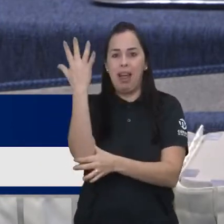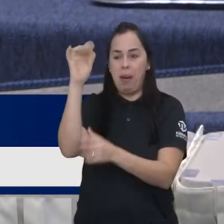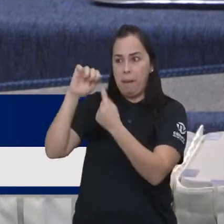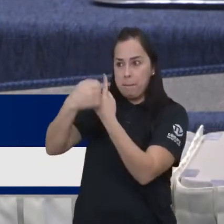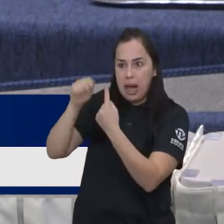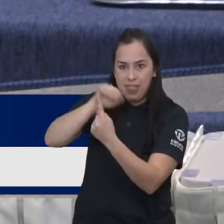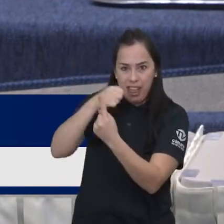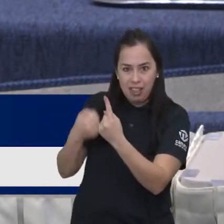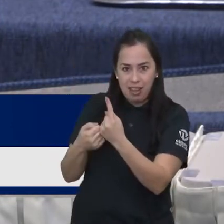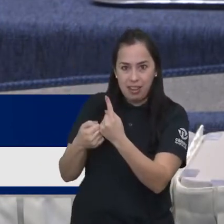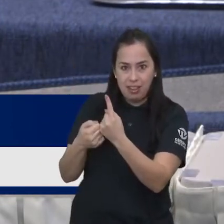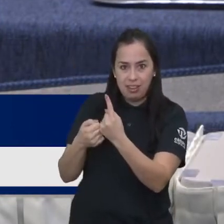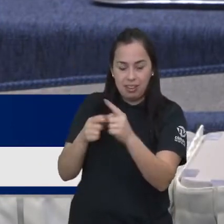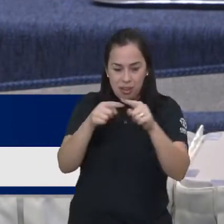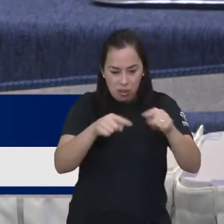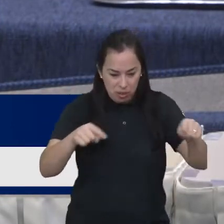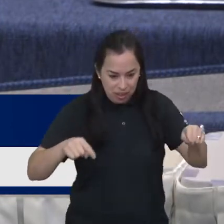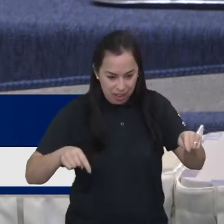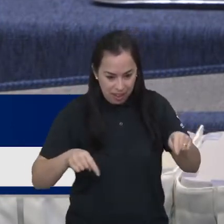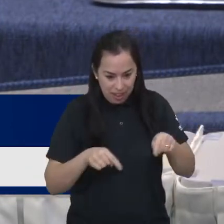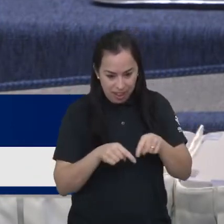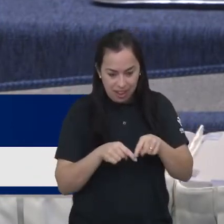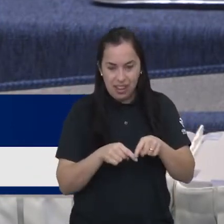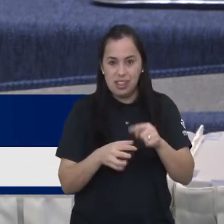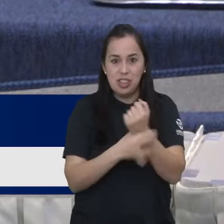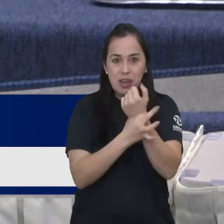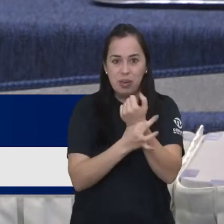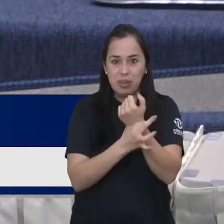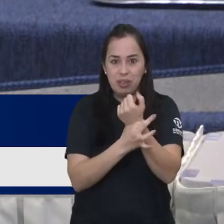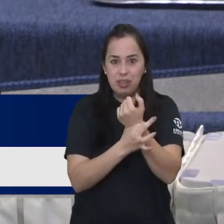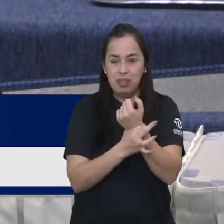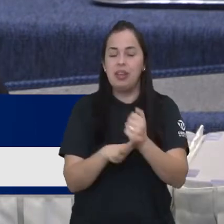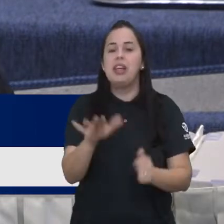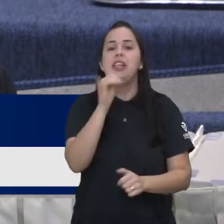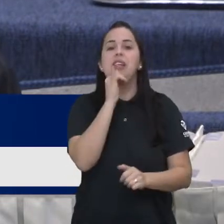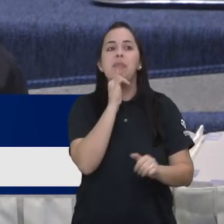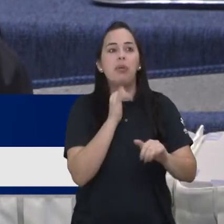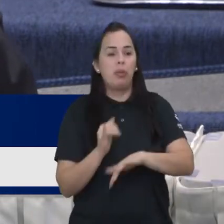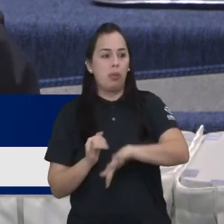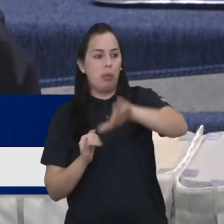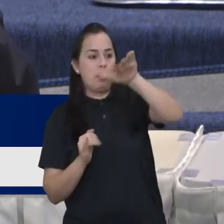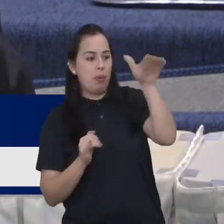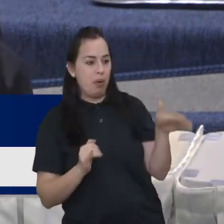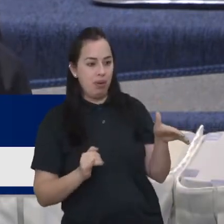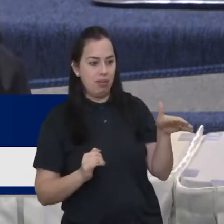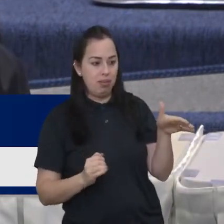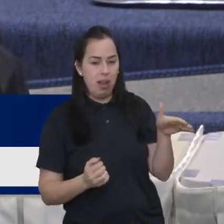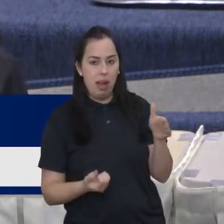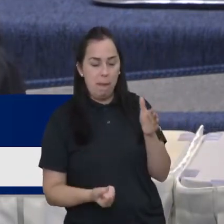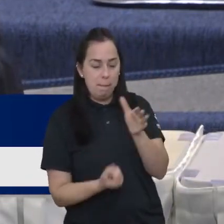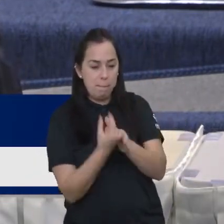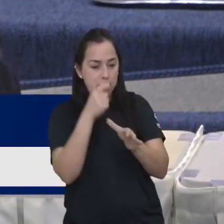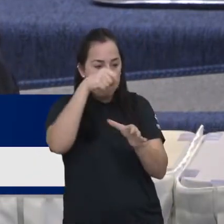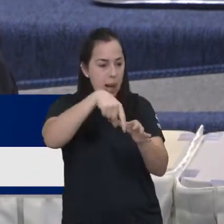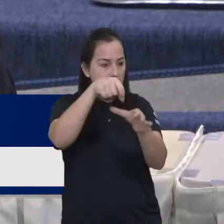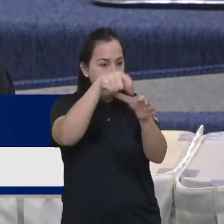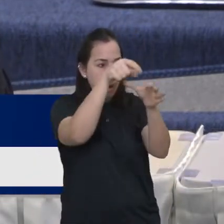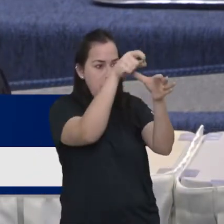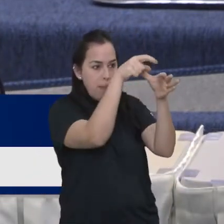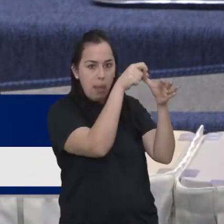torna o terreno mais seguro, mas é justamente o contrário. A gente não planta em bananeira em morro, porque a bananeira,